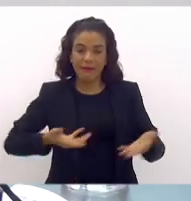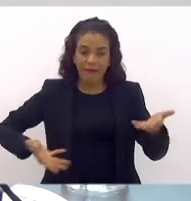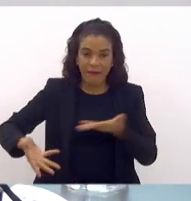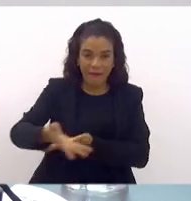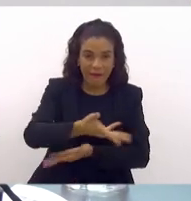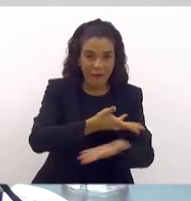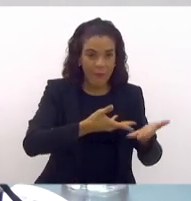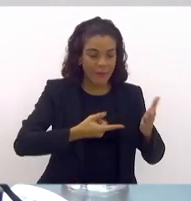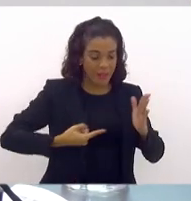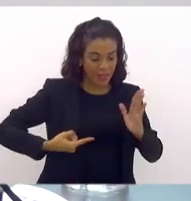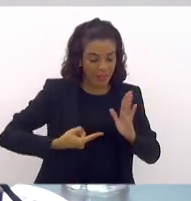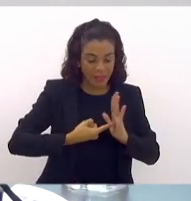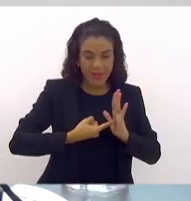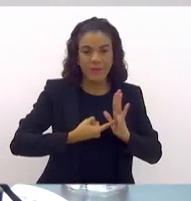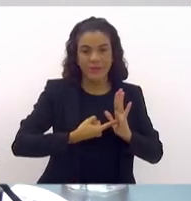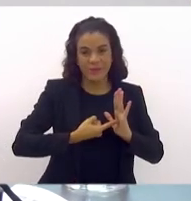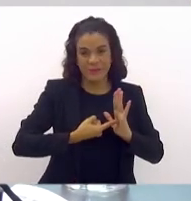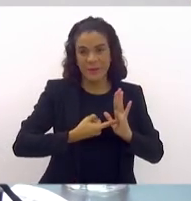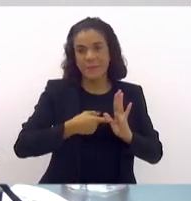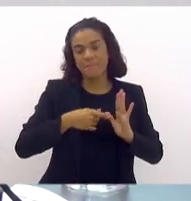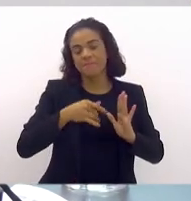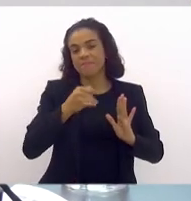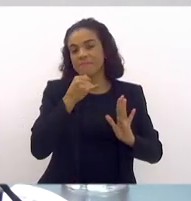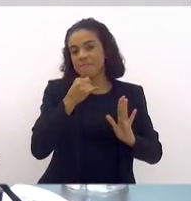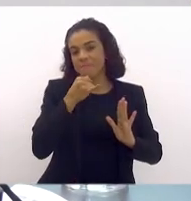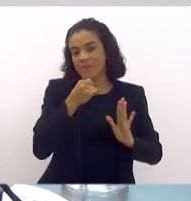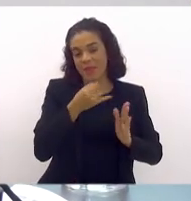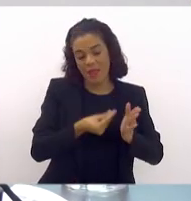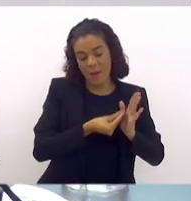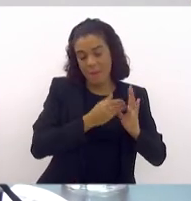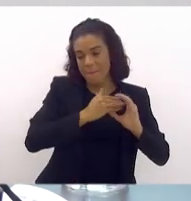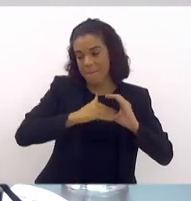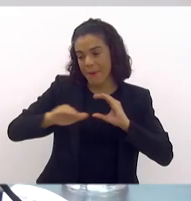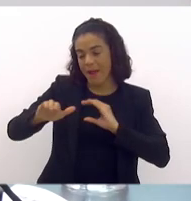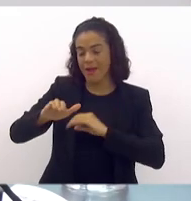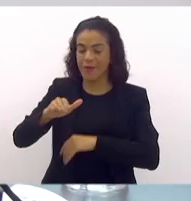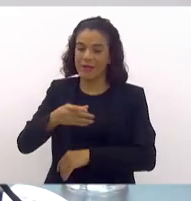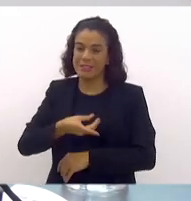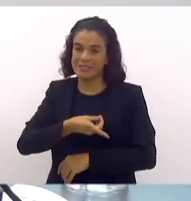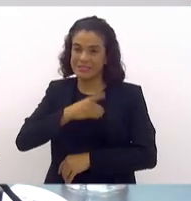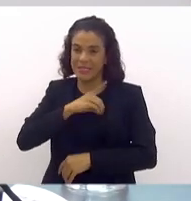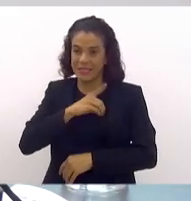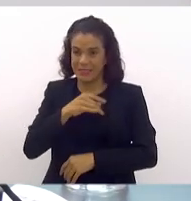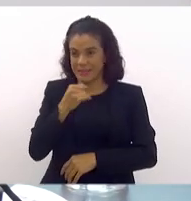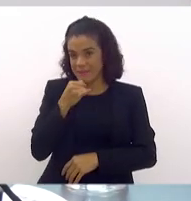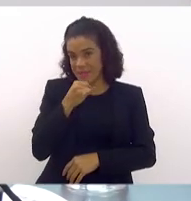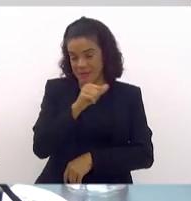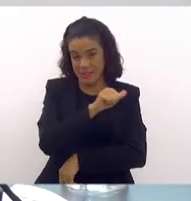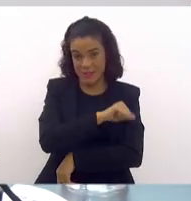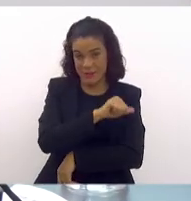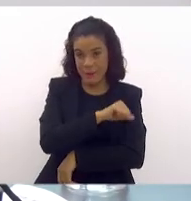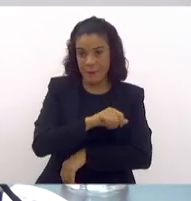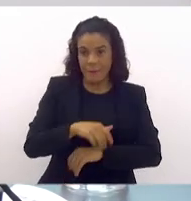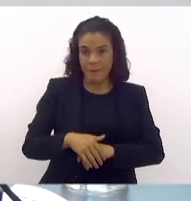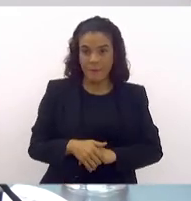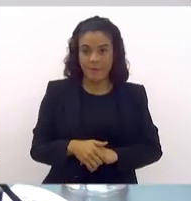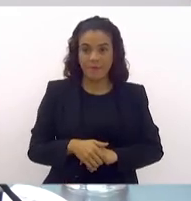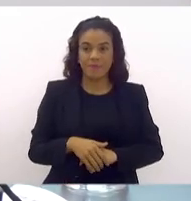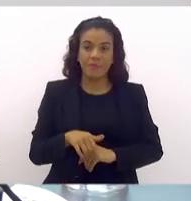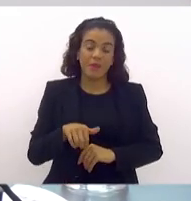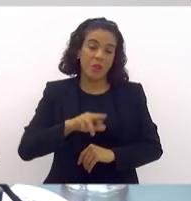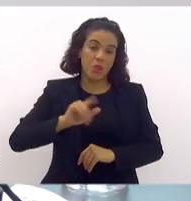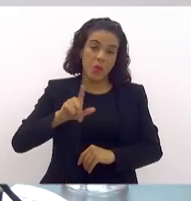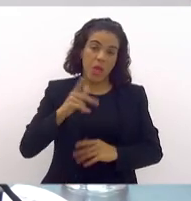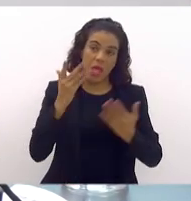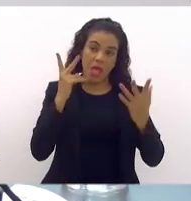essas denúncias, por exemplo, pelo menos com as delegacias especializadas. Vou dar o exemplo do Rio de Janeiro, que pode não ser a realidade